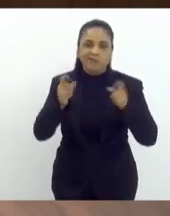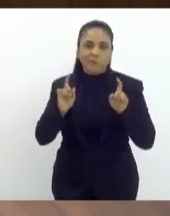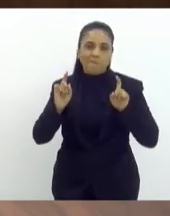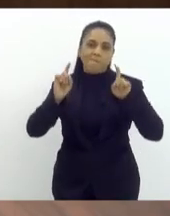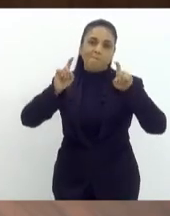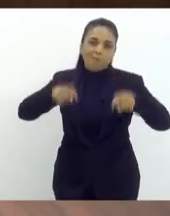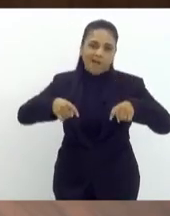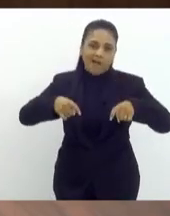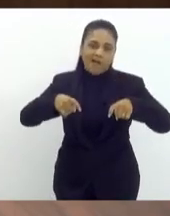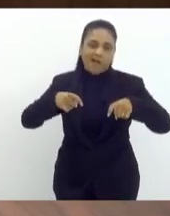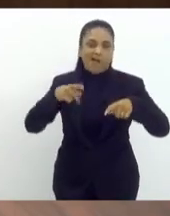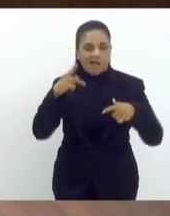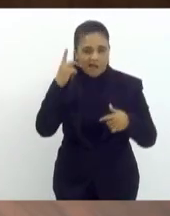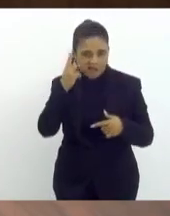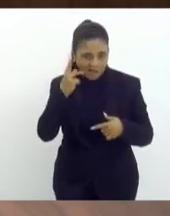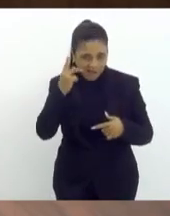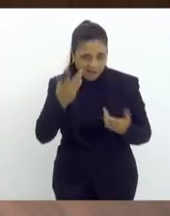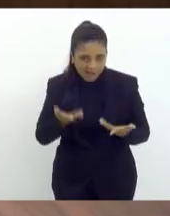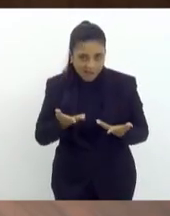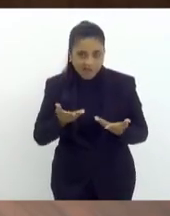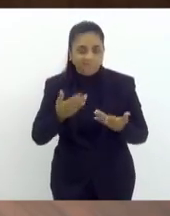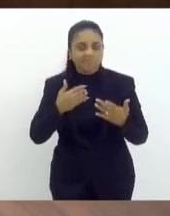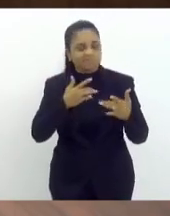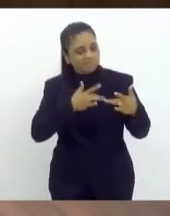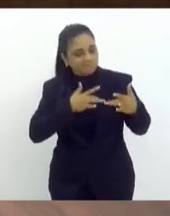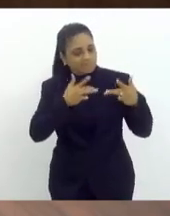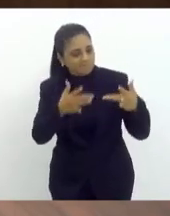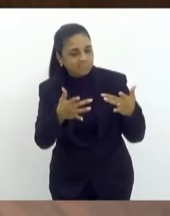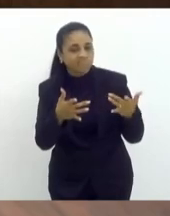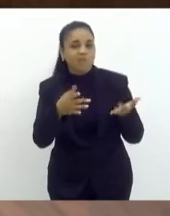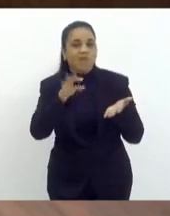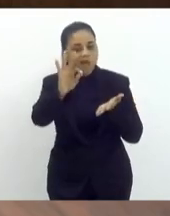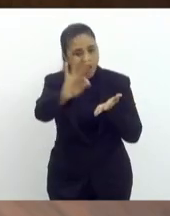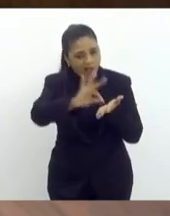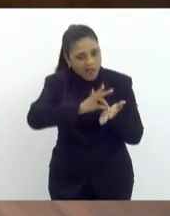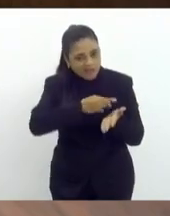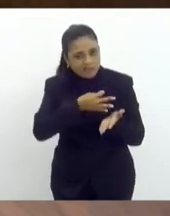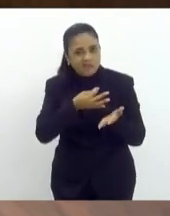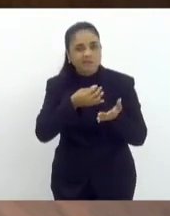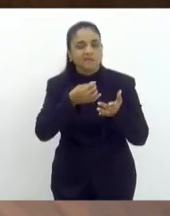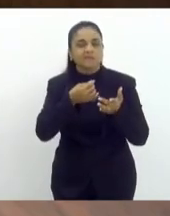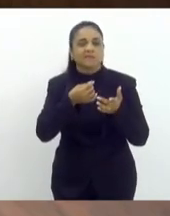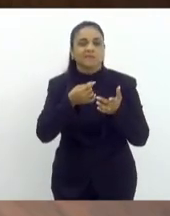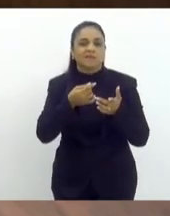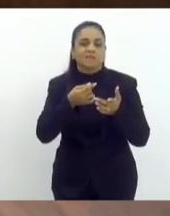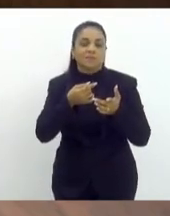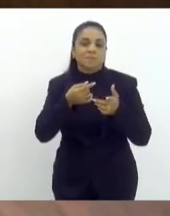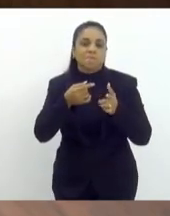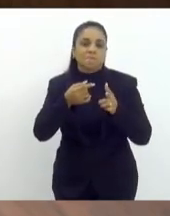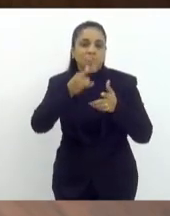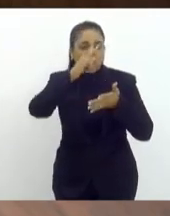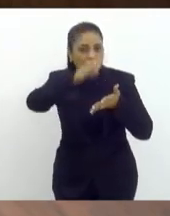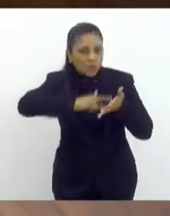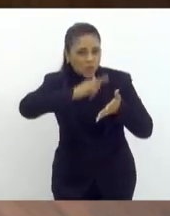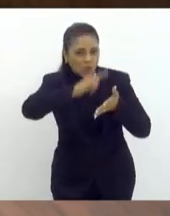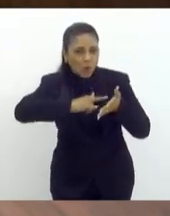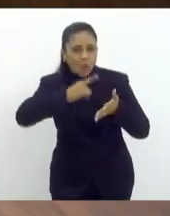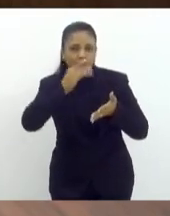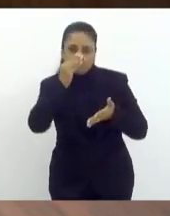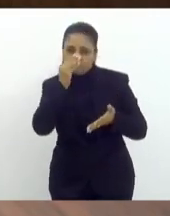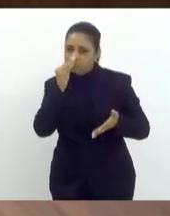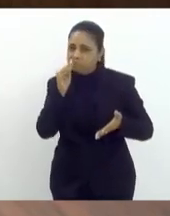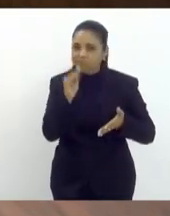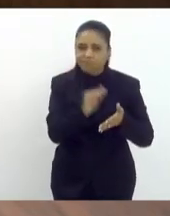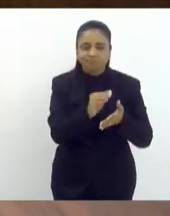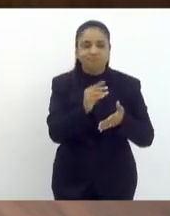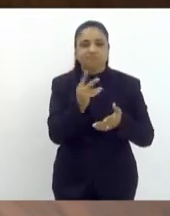Parlamento Então me solidarizo quero também assinar essa Moção de repúdio aos a